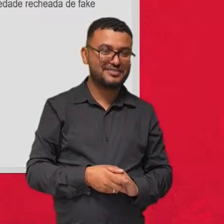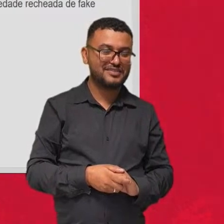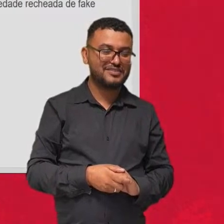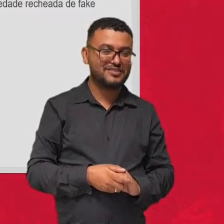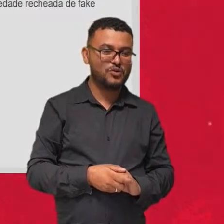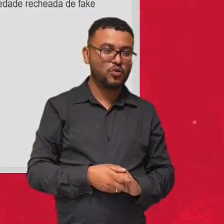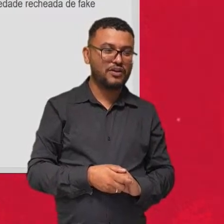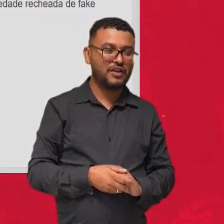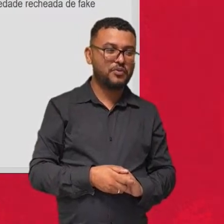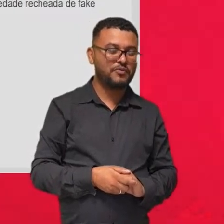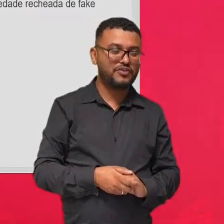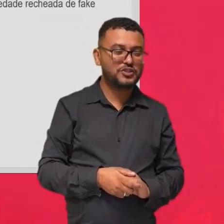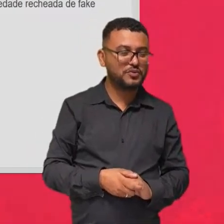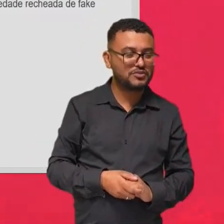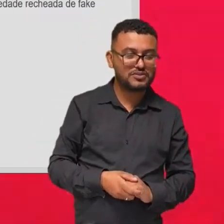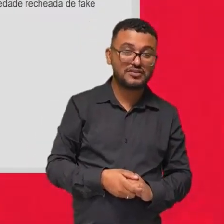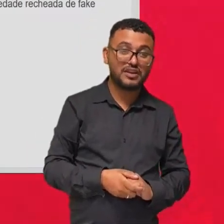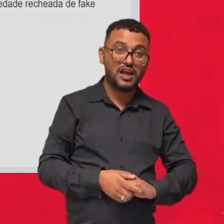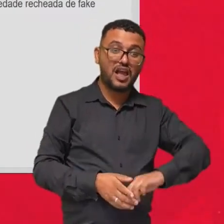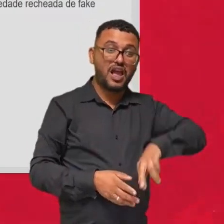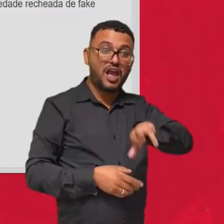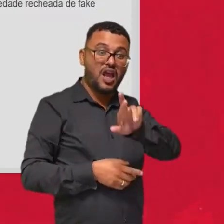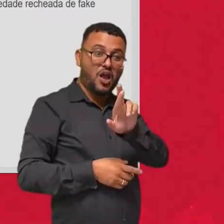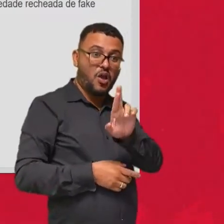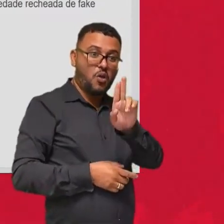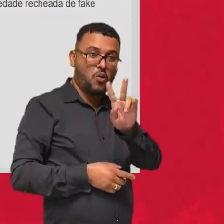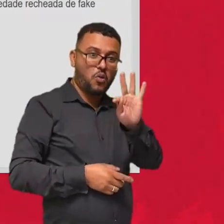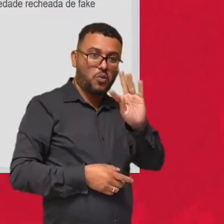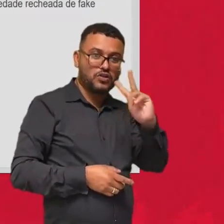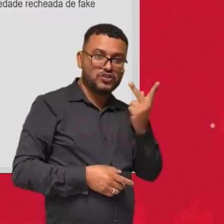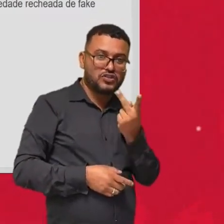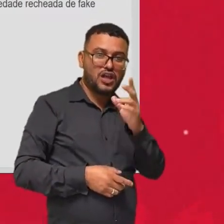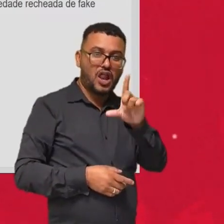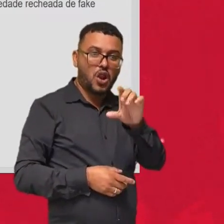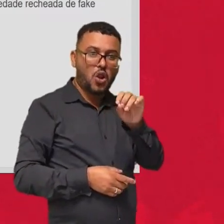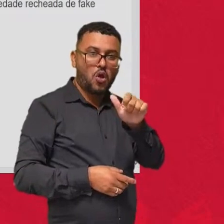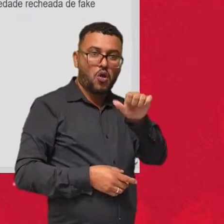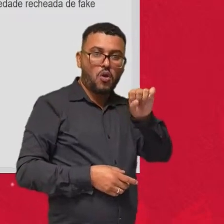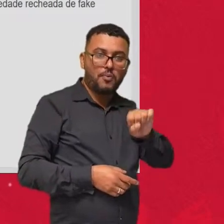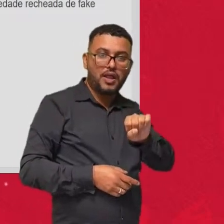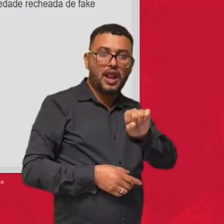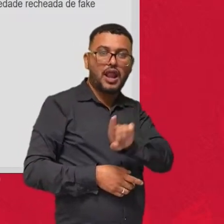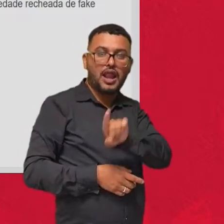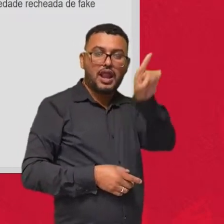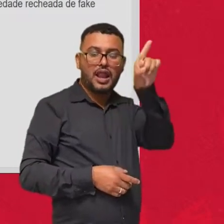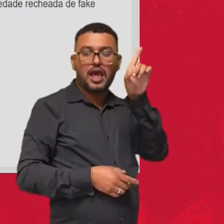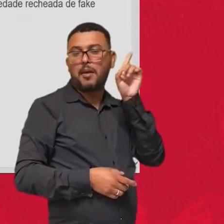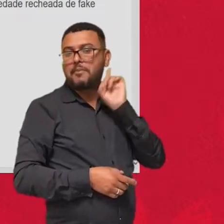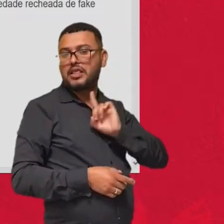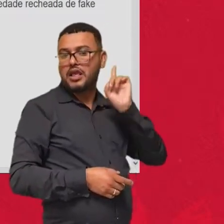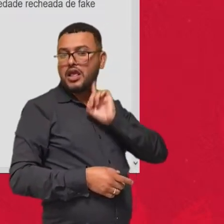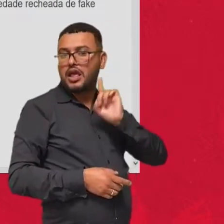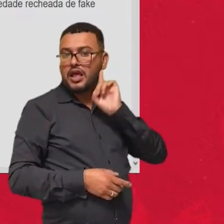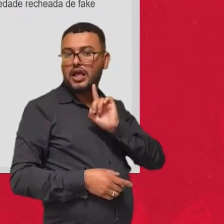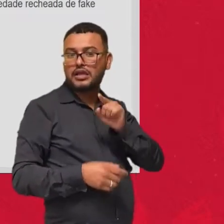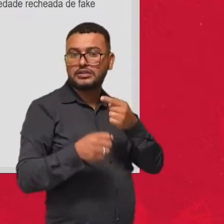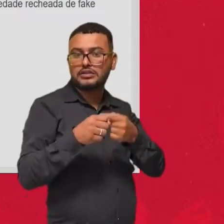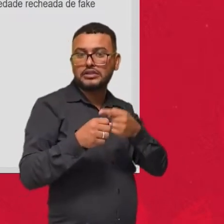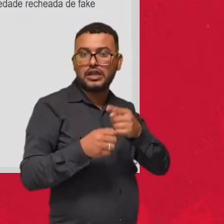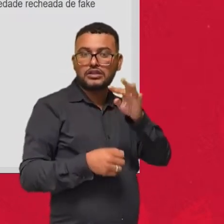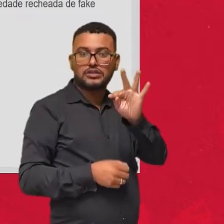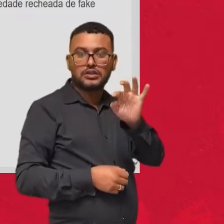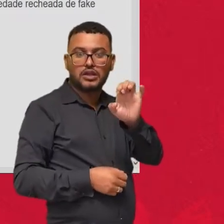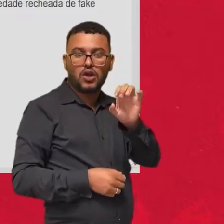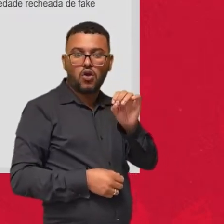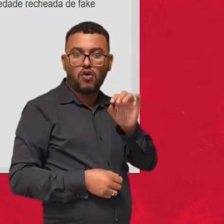Ruth Lopes Negreiros, Teófilo Otoni está dominando Minas Gerais aqui, hein? Os desafios da comunicação também